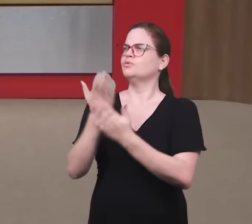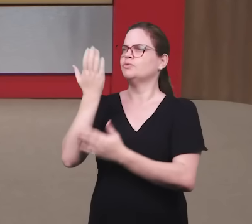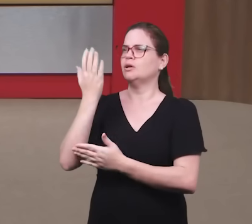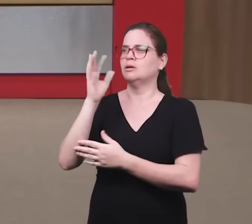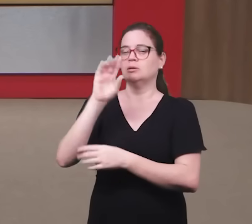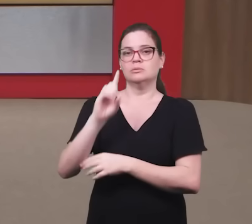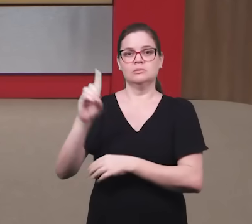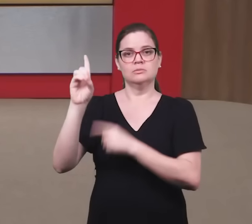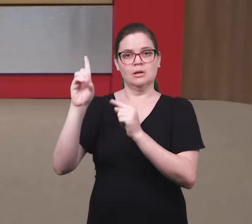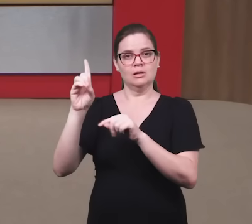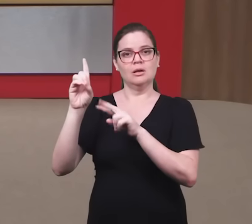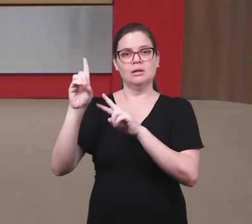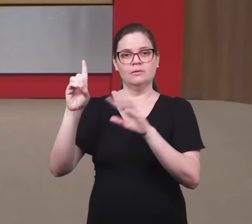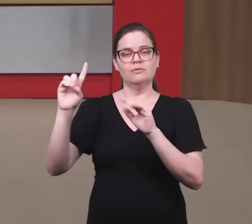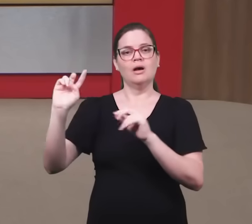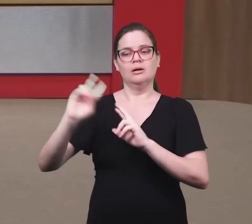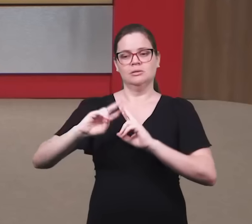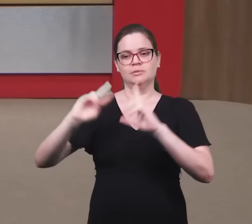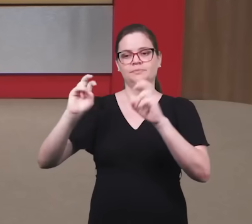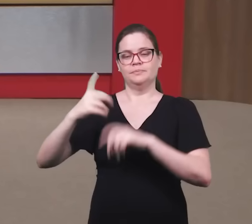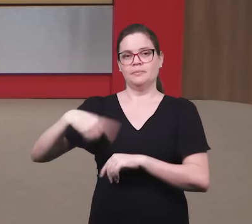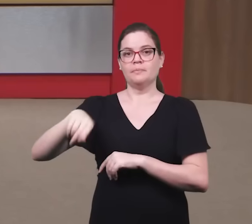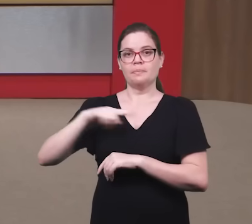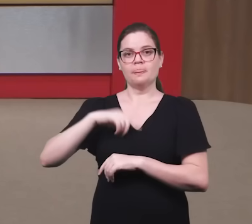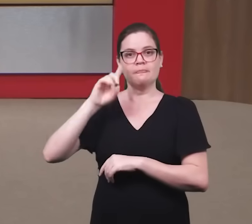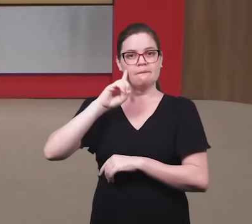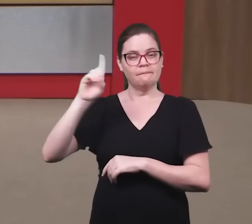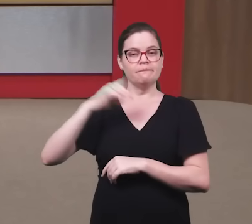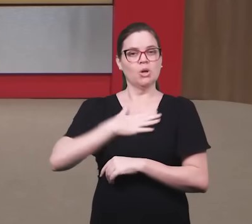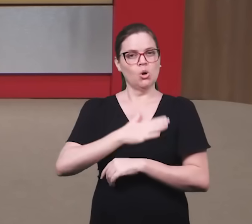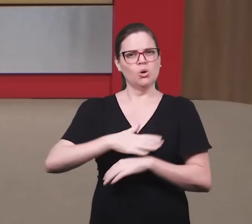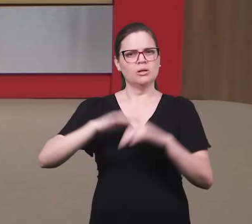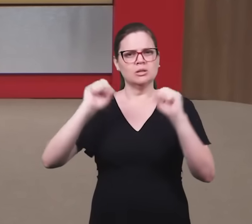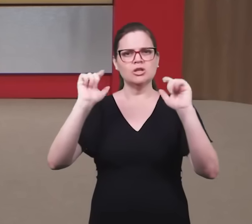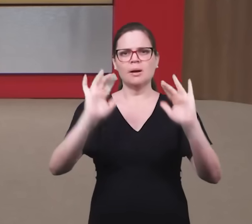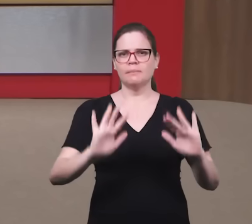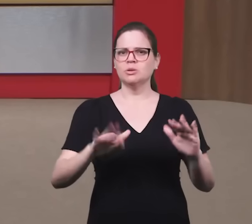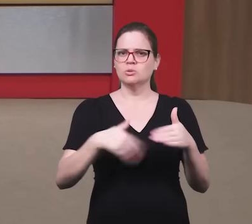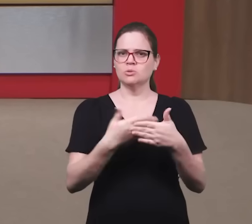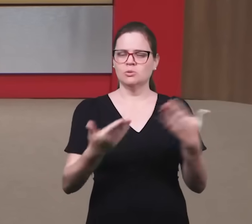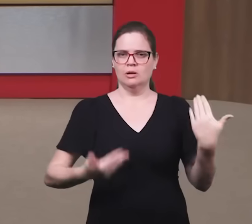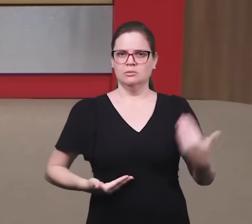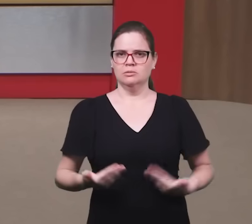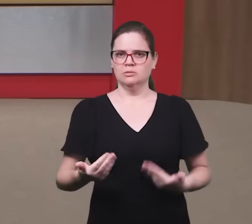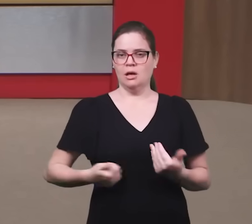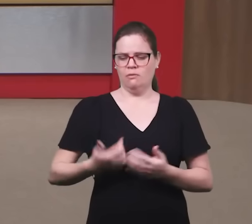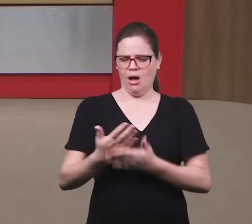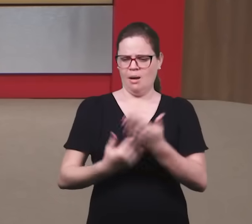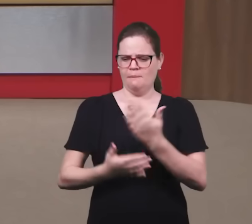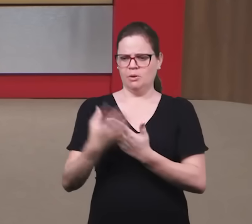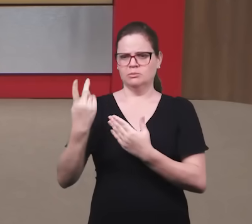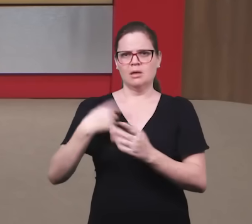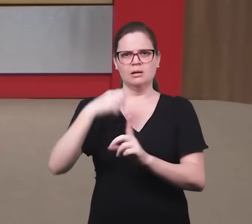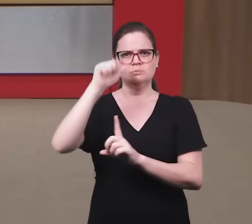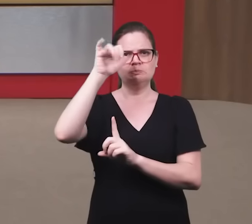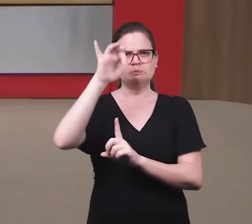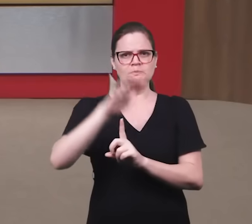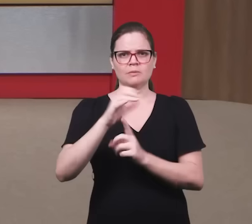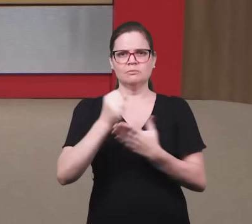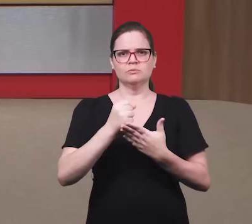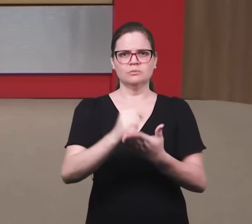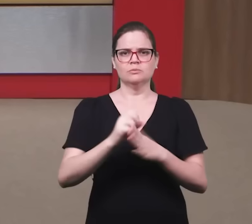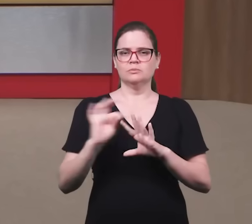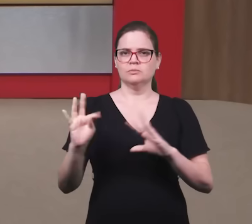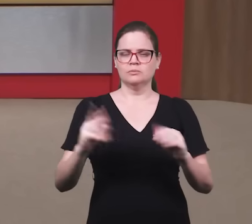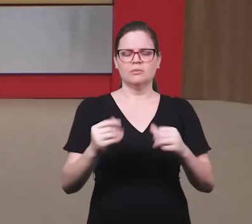que Ele vai ouvir. Deus tem prazer em abençoar. Ele estende a mão e socorre, Ele envia